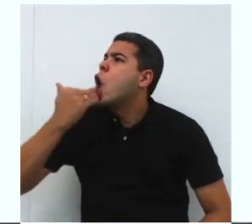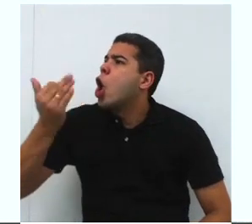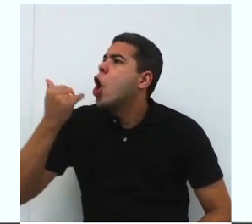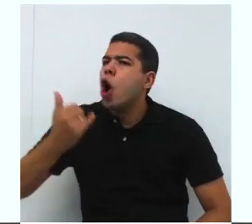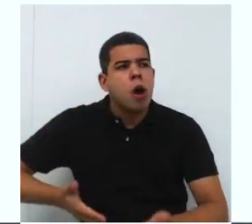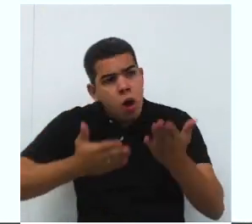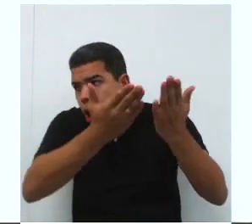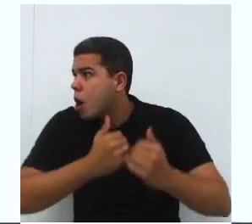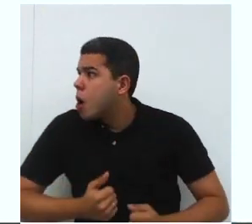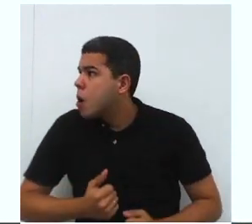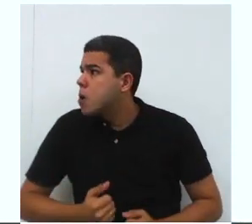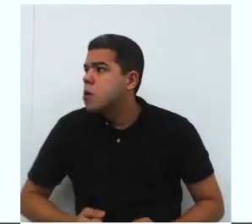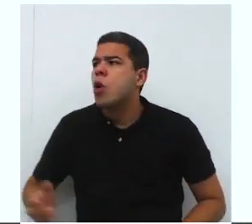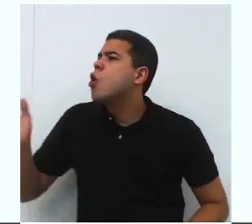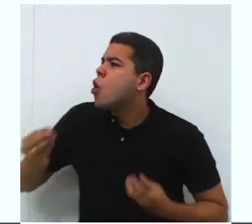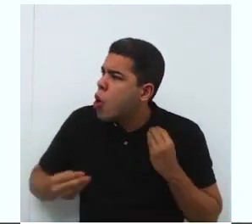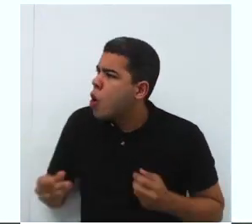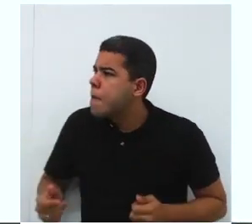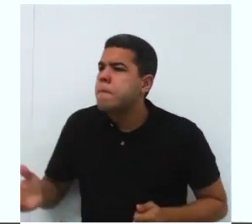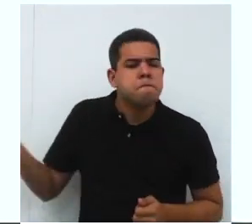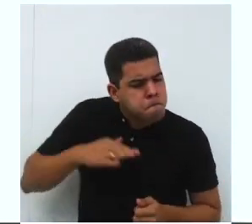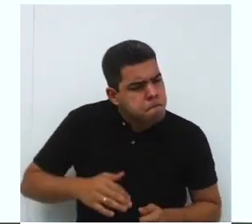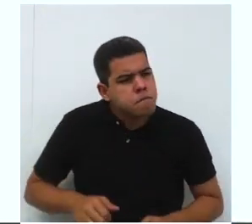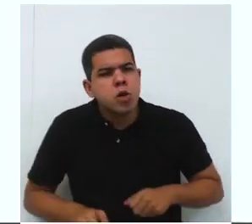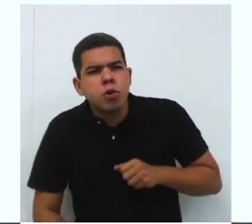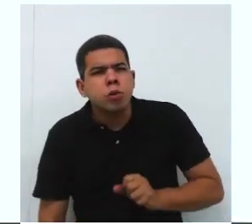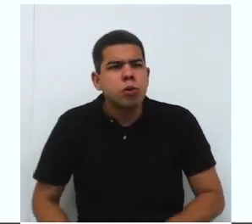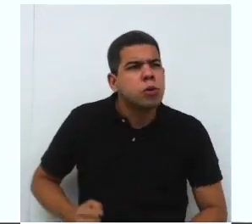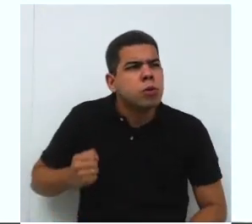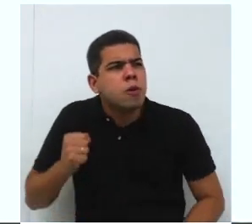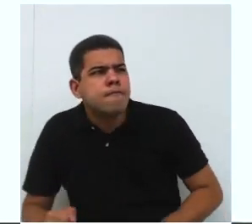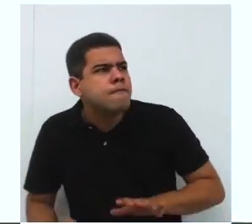aqui, vamos lá? Então, surgiram